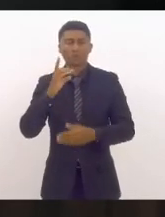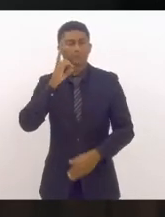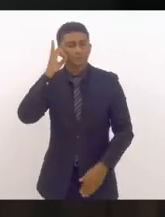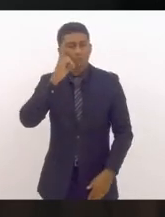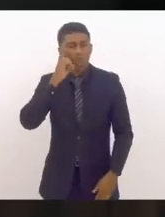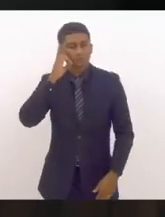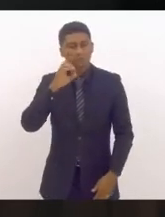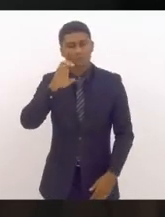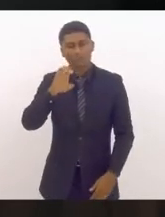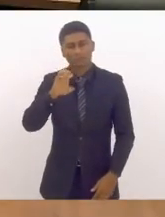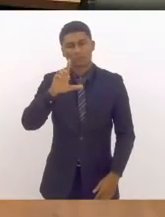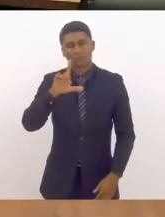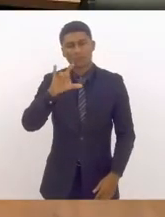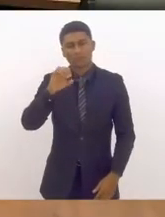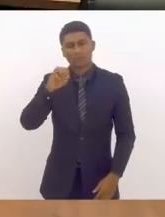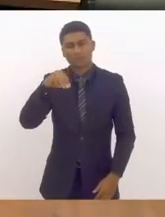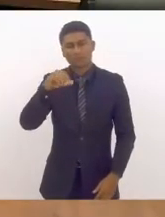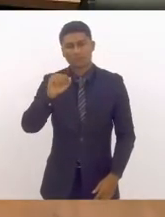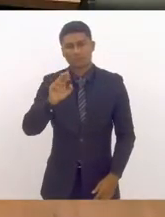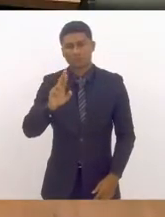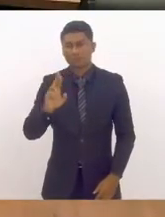Coelho.